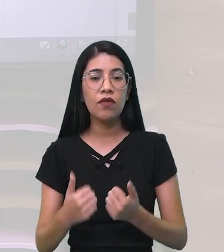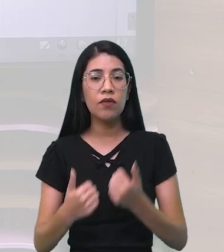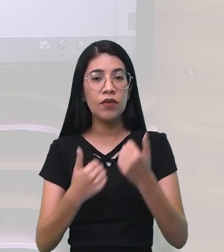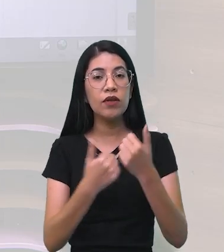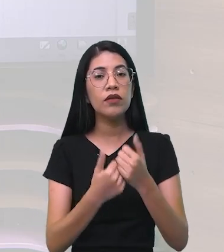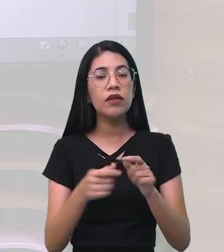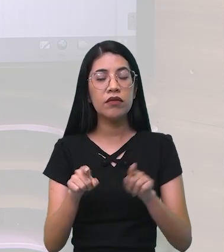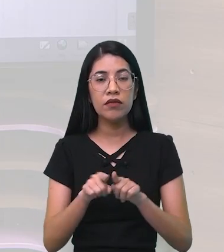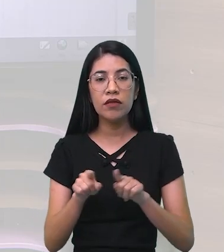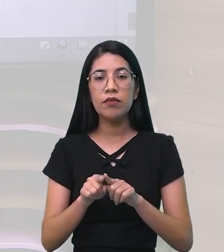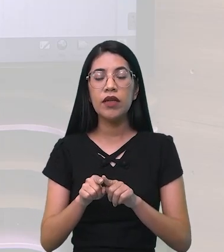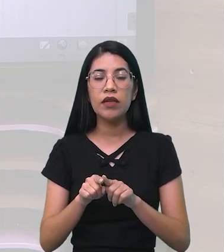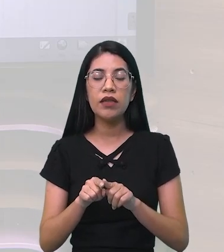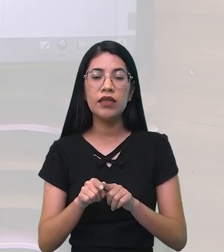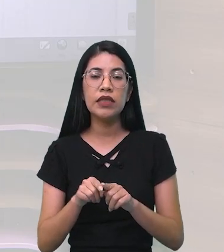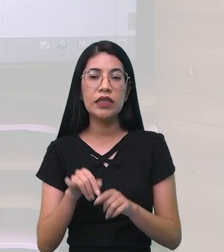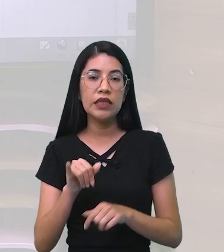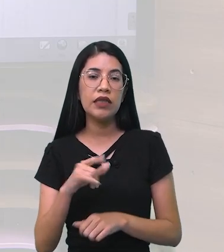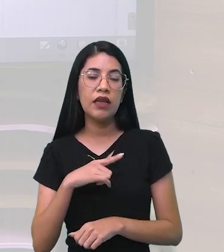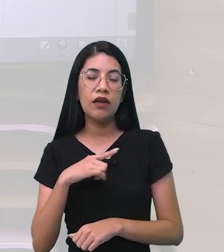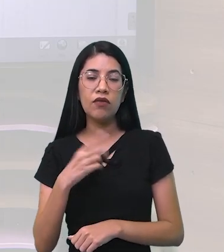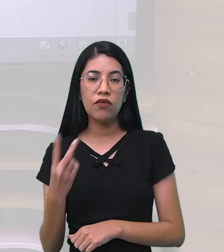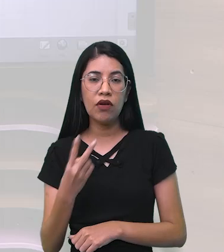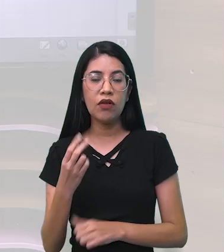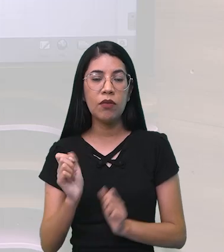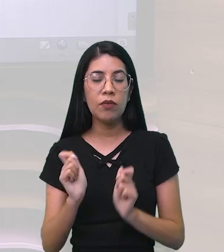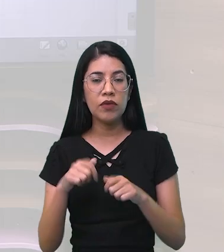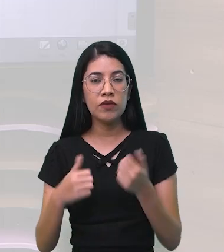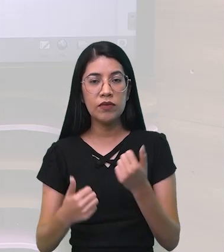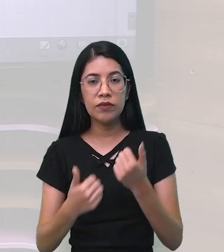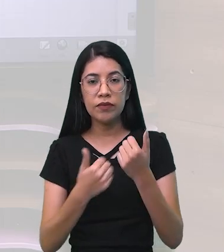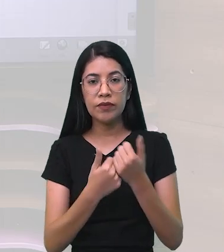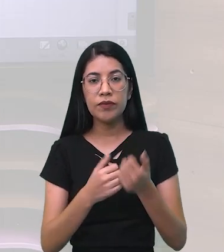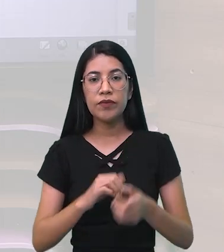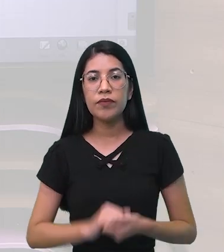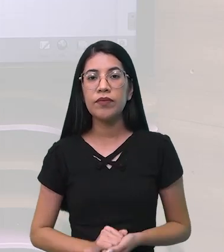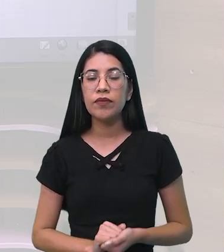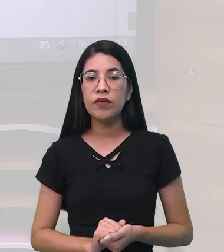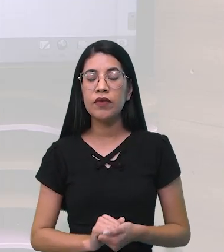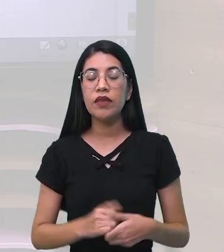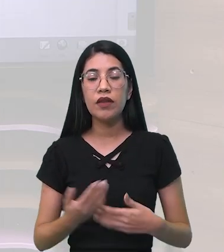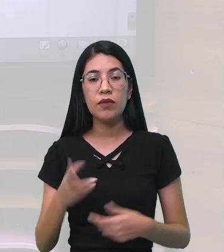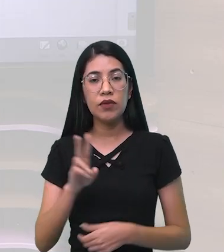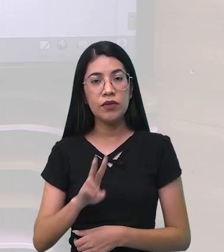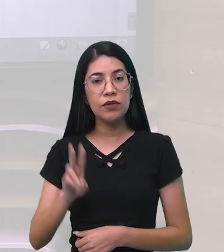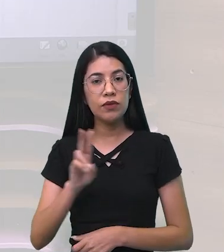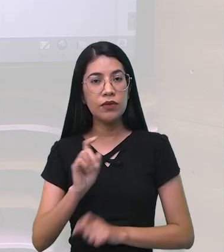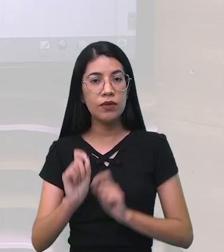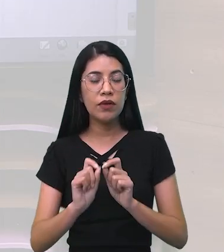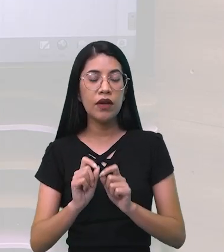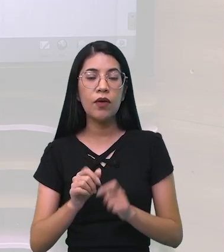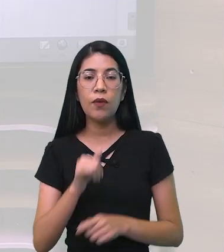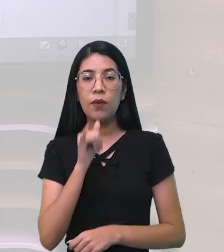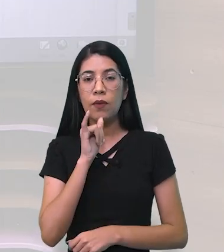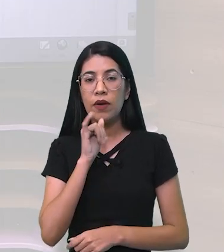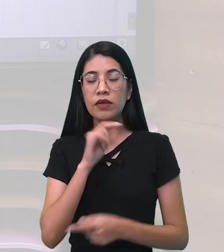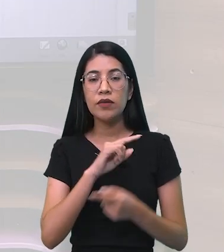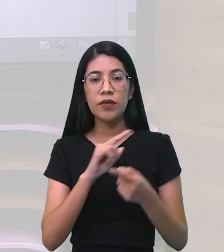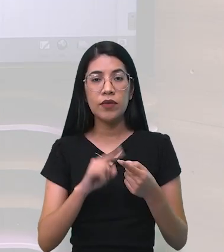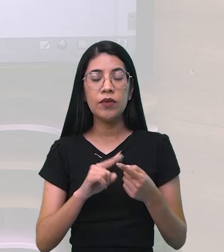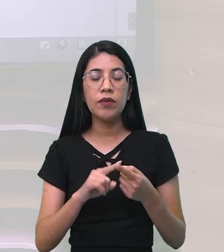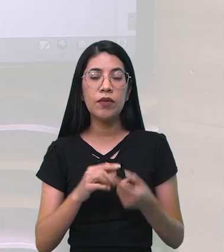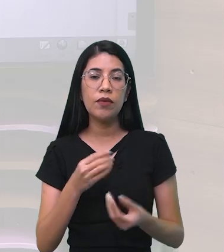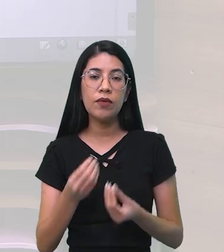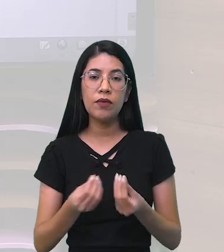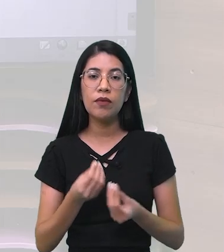na expressão que você encontrou, tá certo? Então, usamos aí o primeiro exemplo, tá? Primeira situação